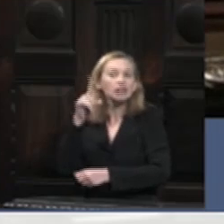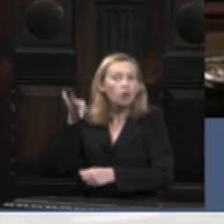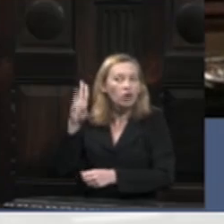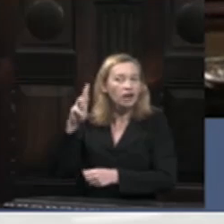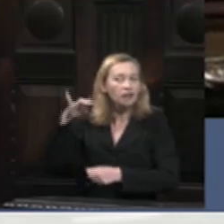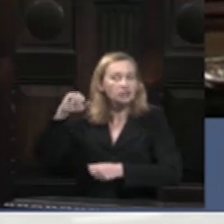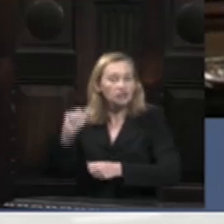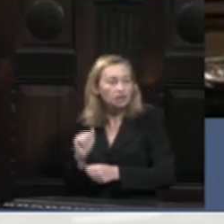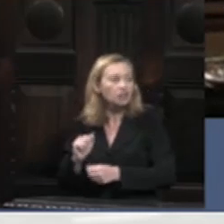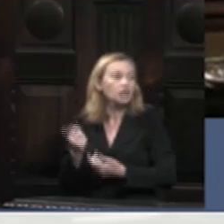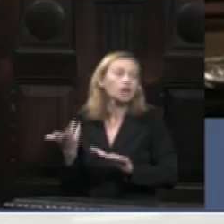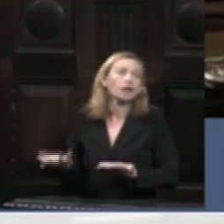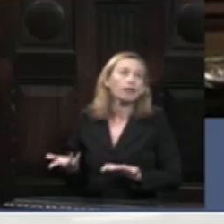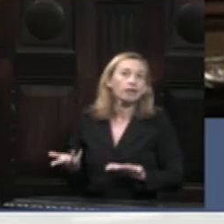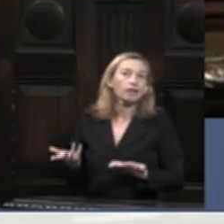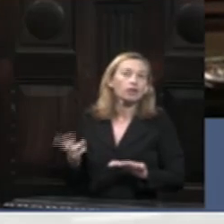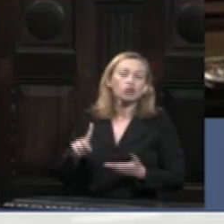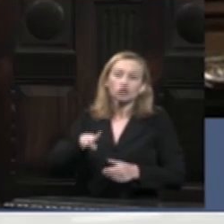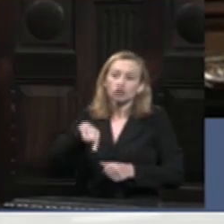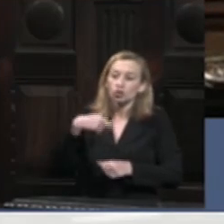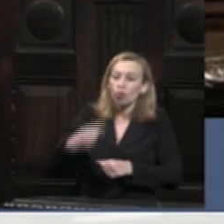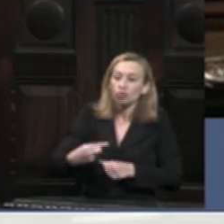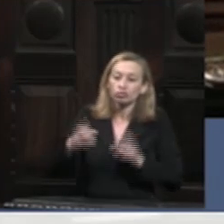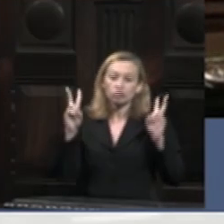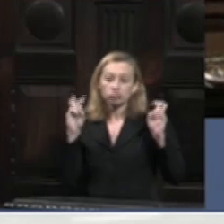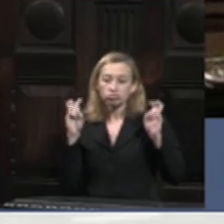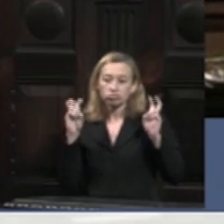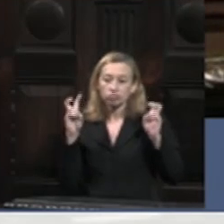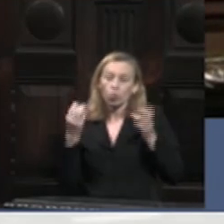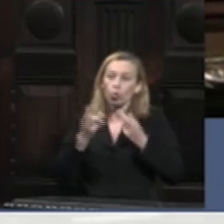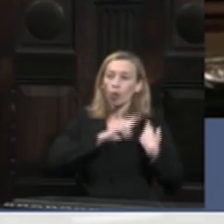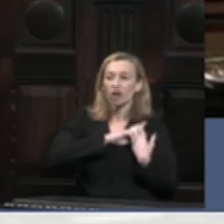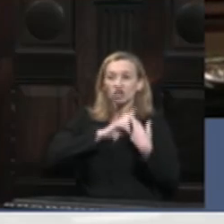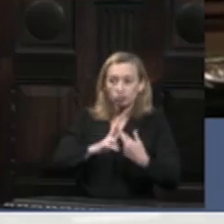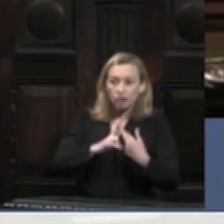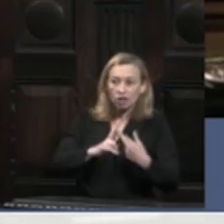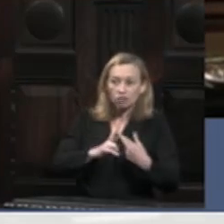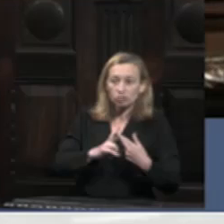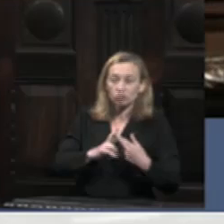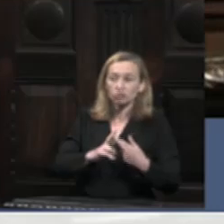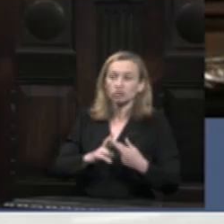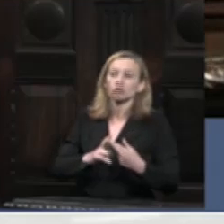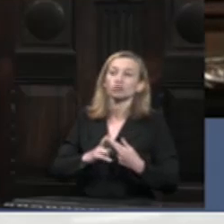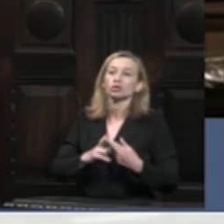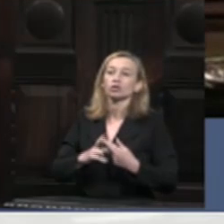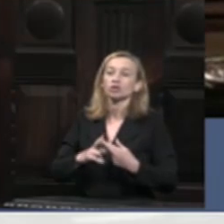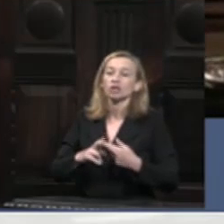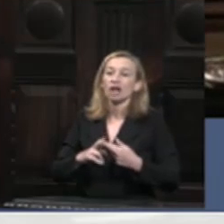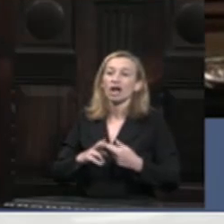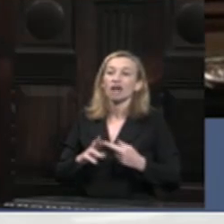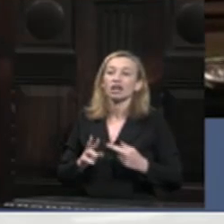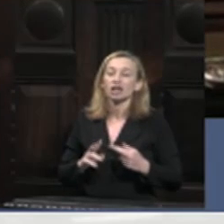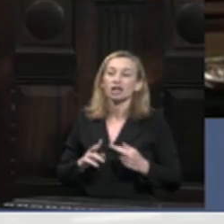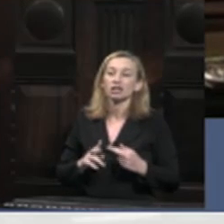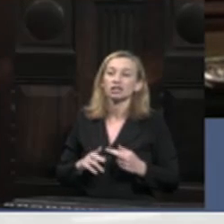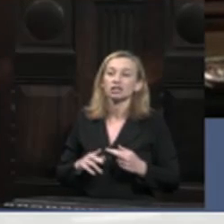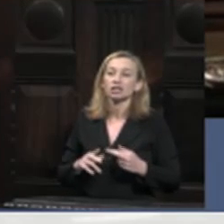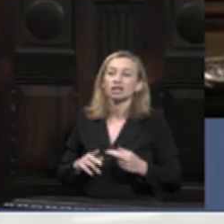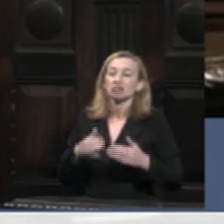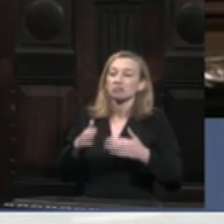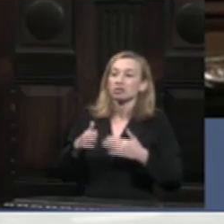e falo de restauração propositalmente, porque sigo entendendo e afirmando que o Brasil sofreu uma